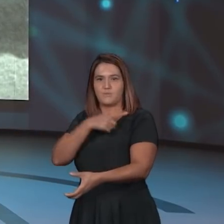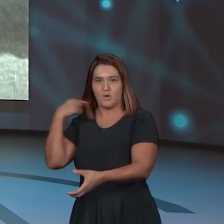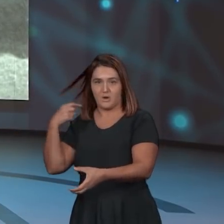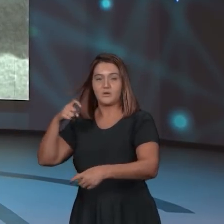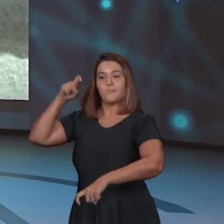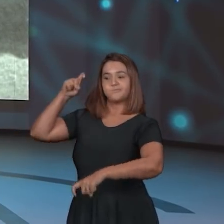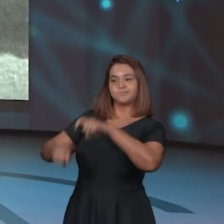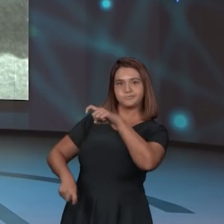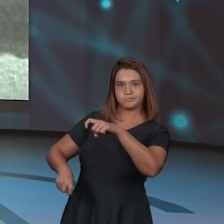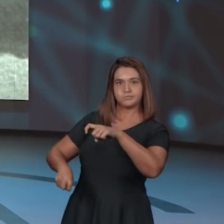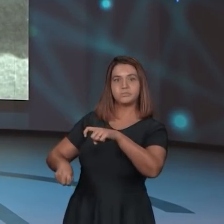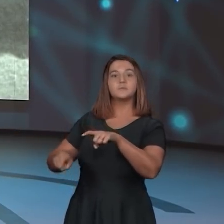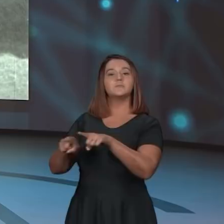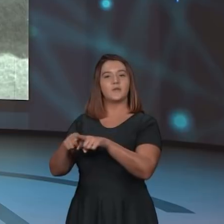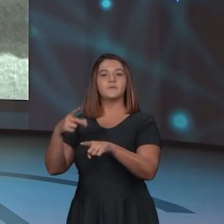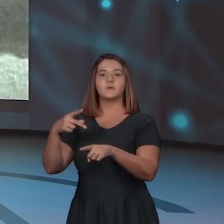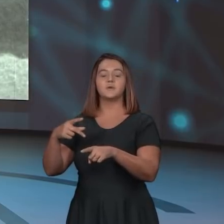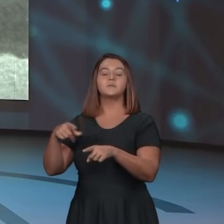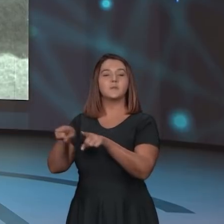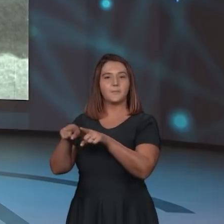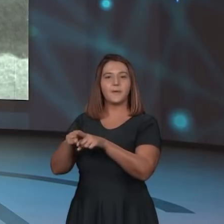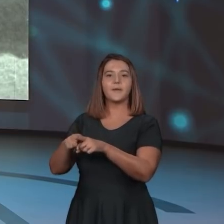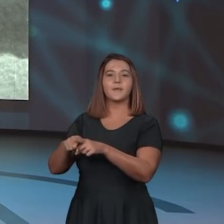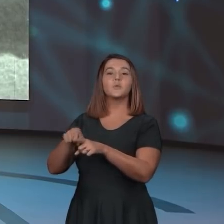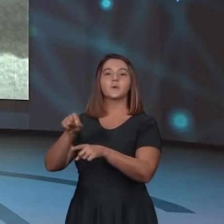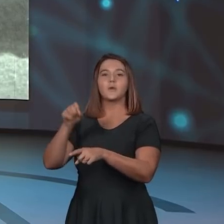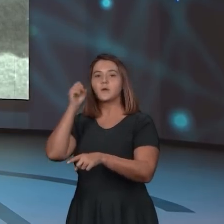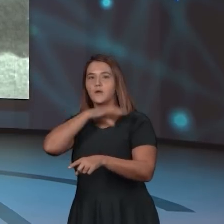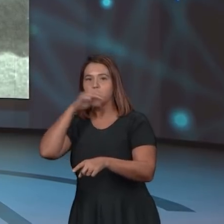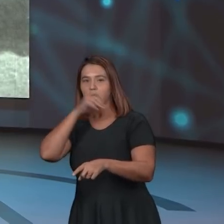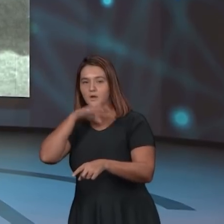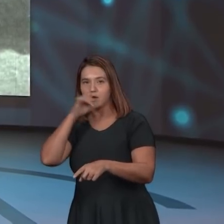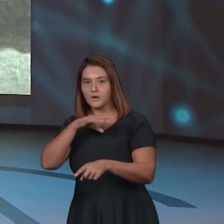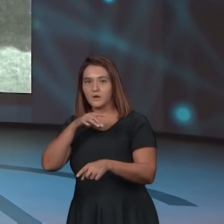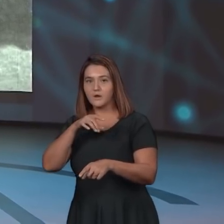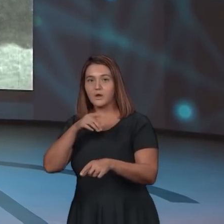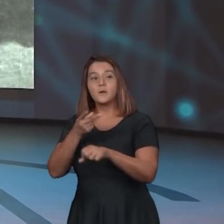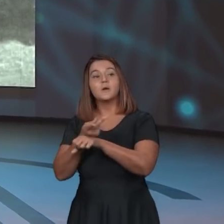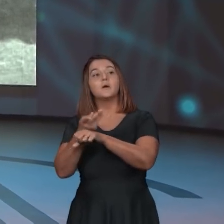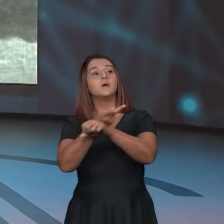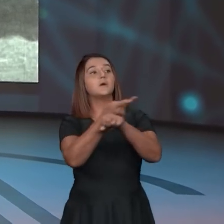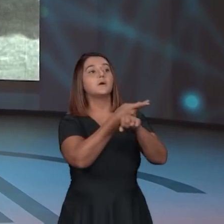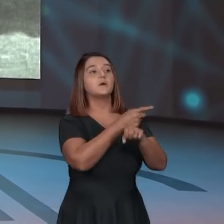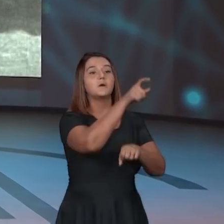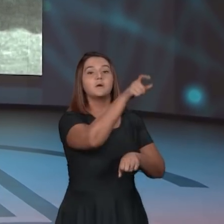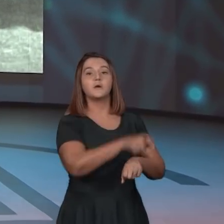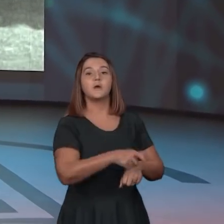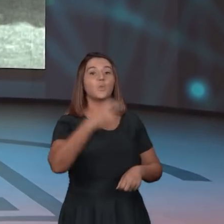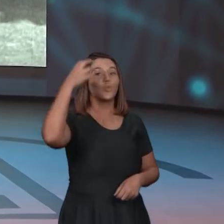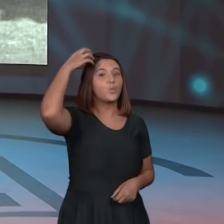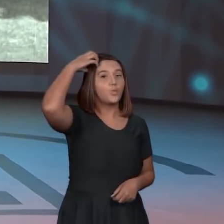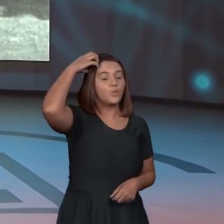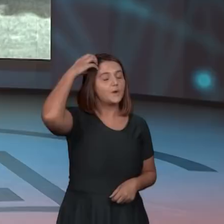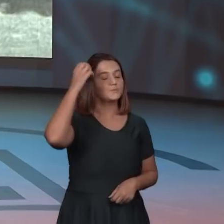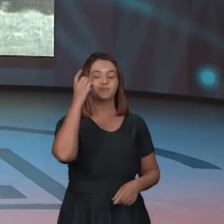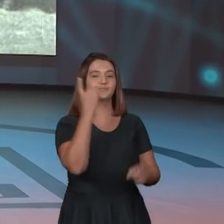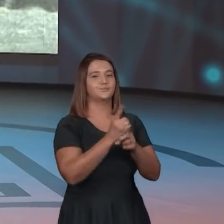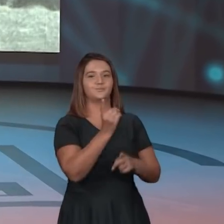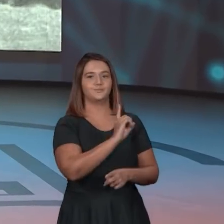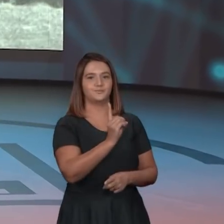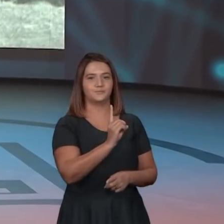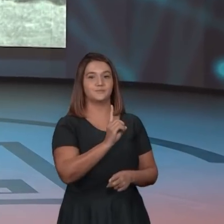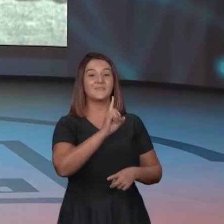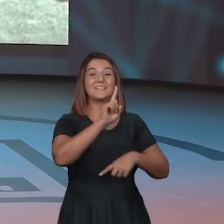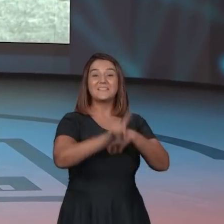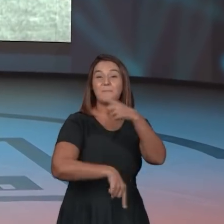estuprada, com requintes de crueldade. E ninguém achou o assassino. Somente em 2011, mais de